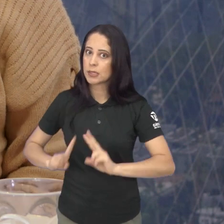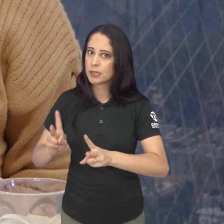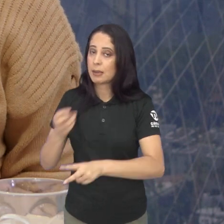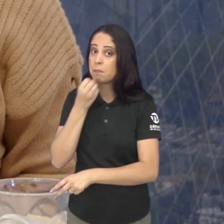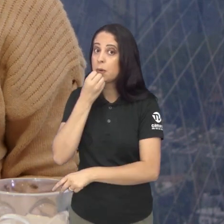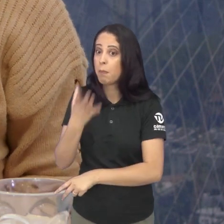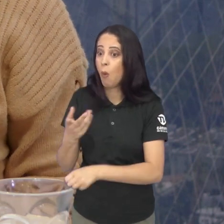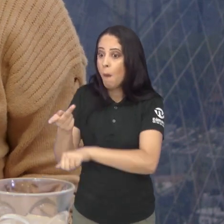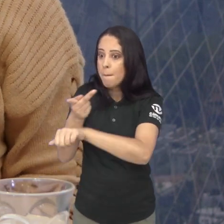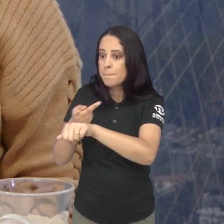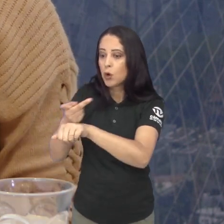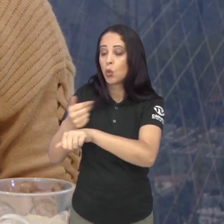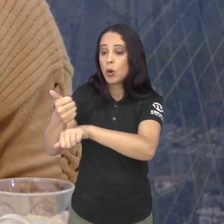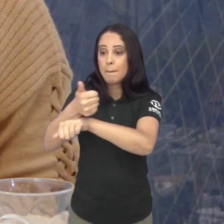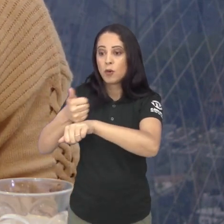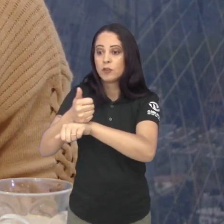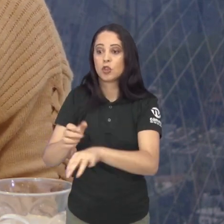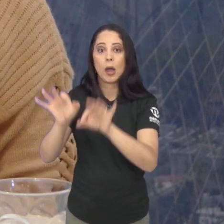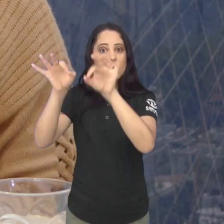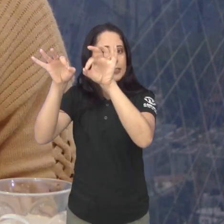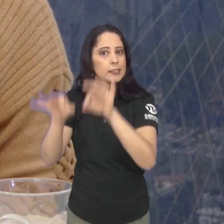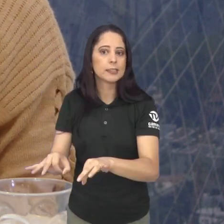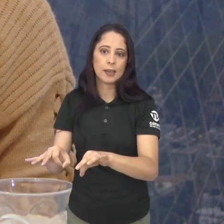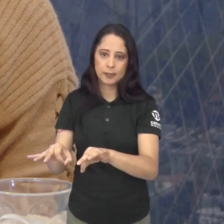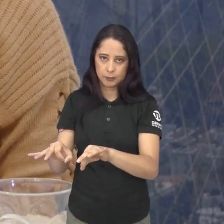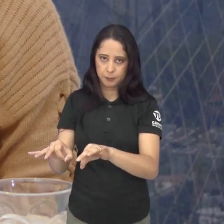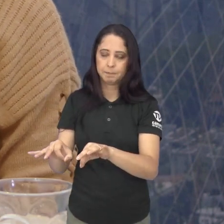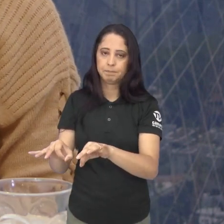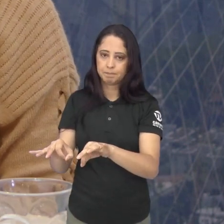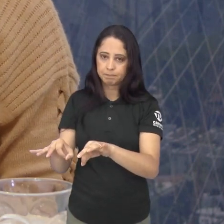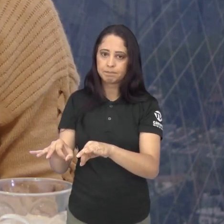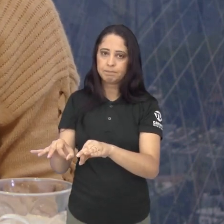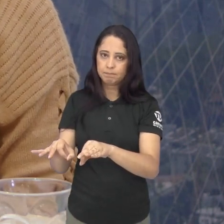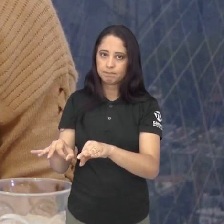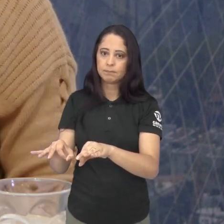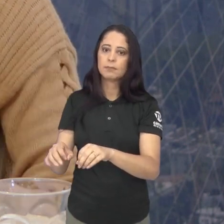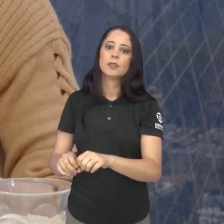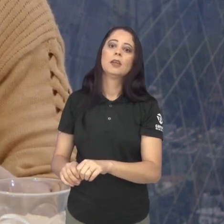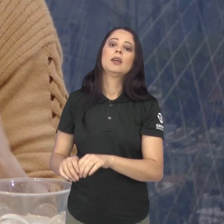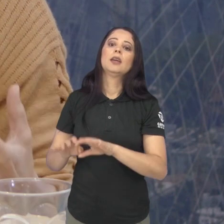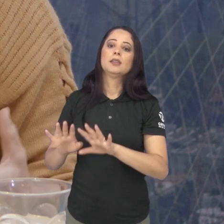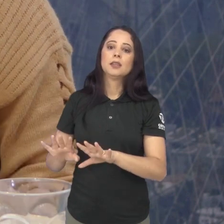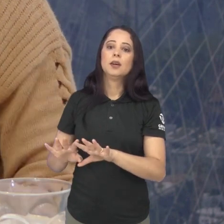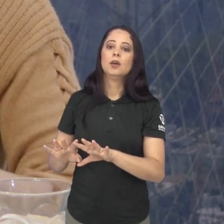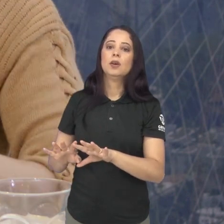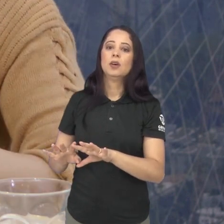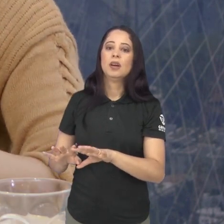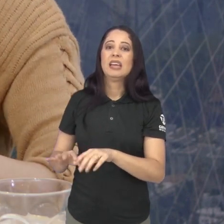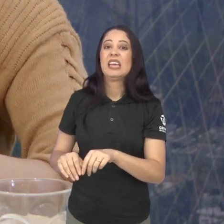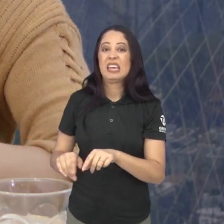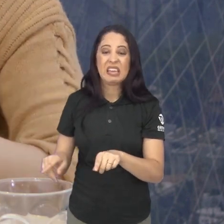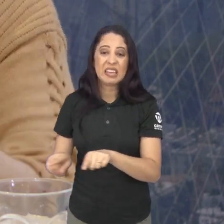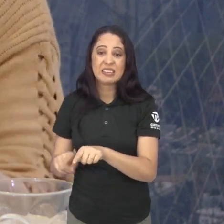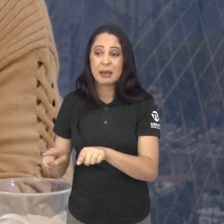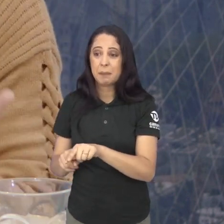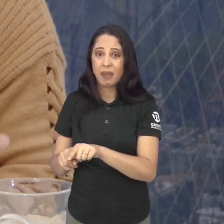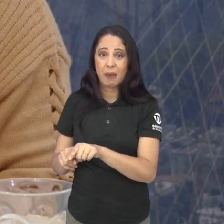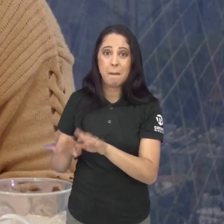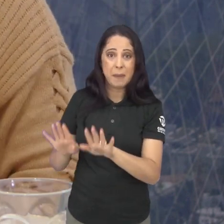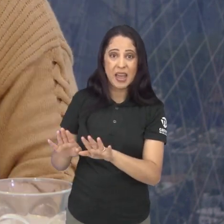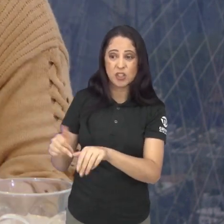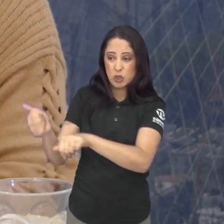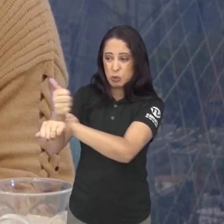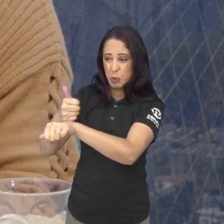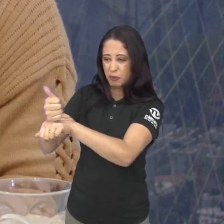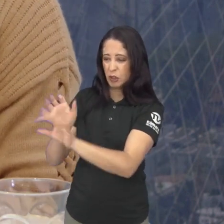dos pais hoje, né? A gente tem uma falta muito grande desses bons profissionais, e os bons profissionais hoje já estão entupidos de